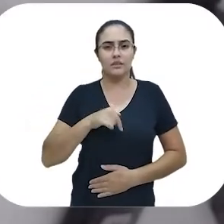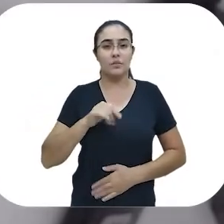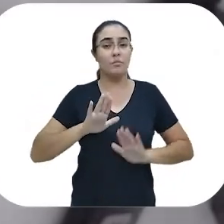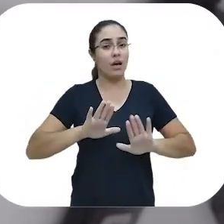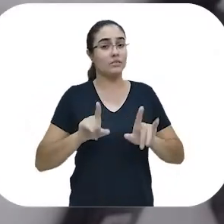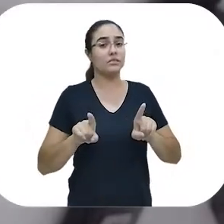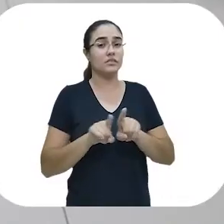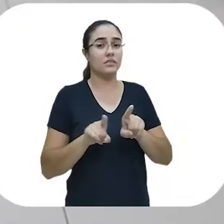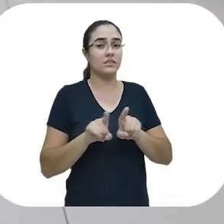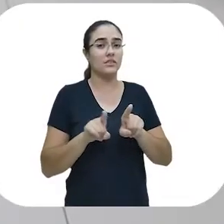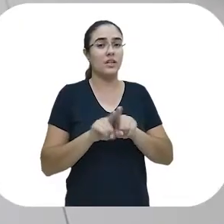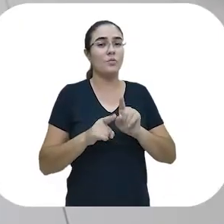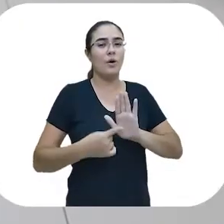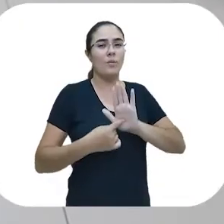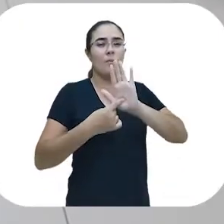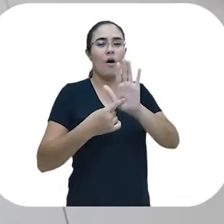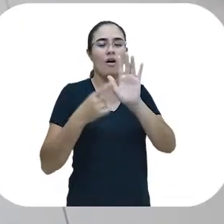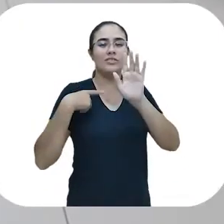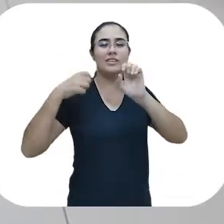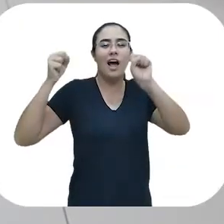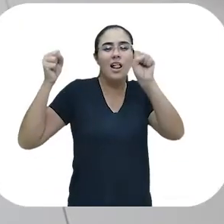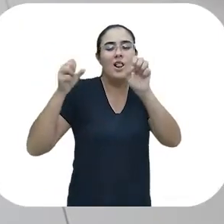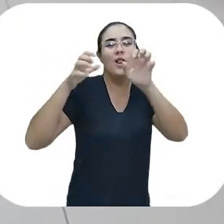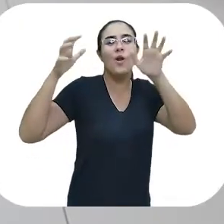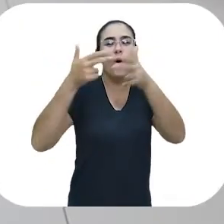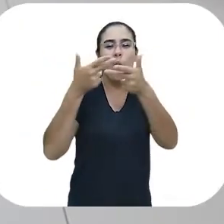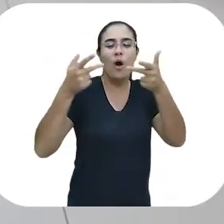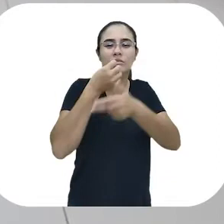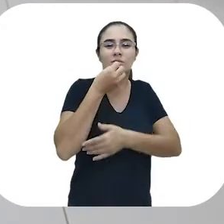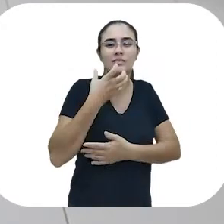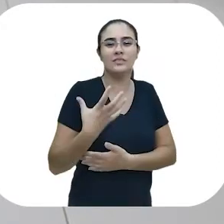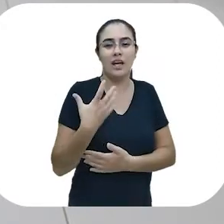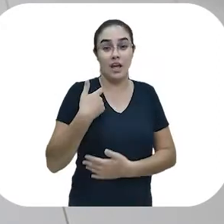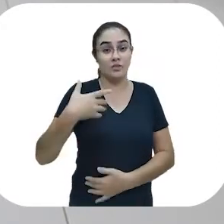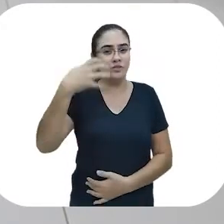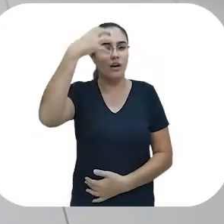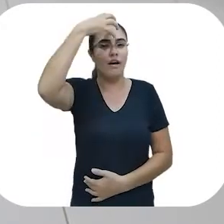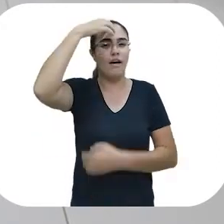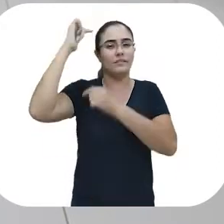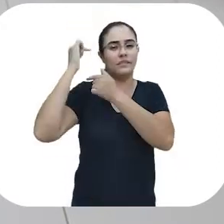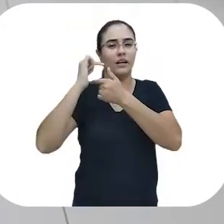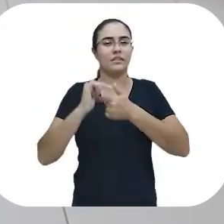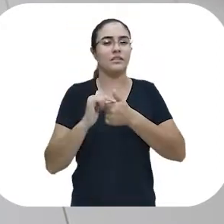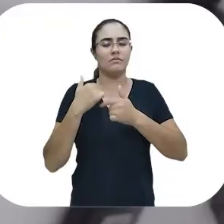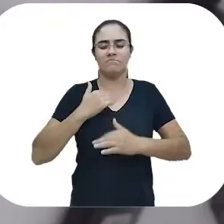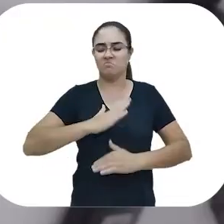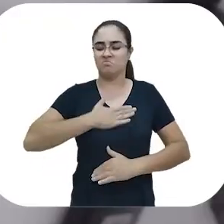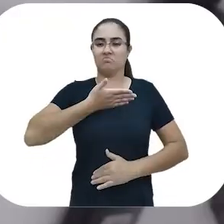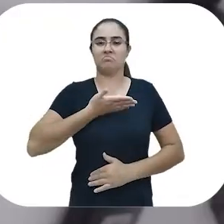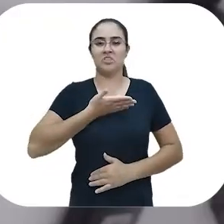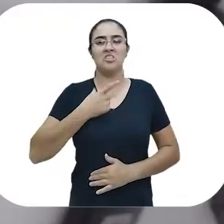em verso e pluma. Sou rainha raiz que não se assusta, uma mulher artista em pedra bruta,